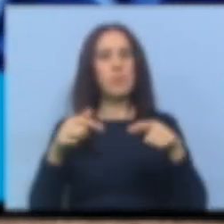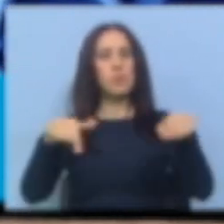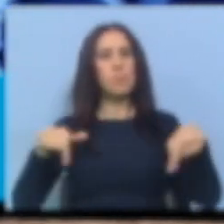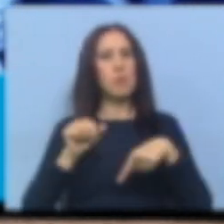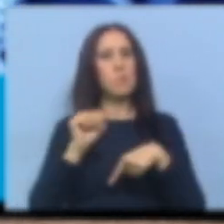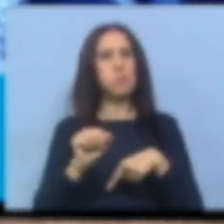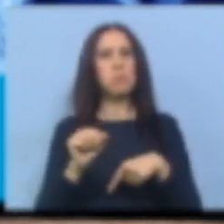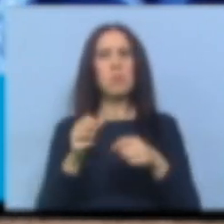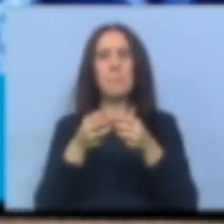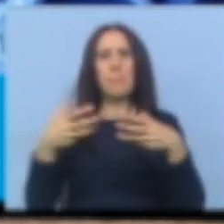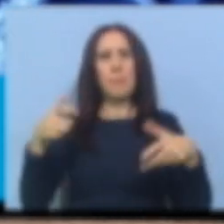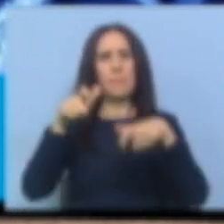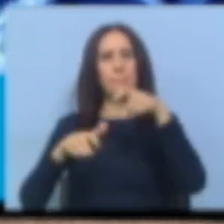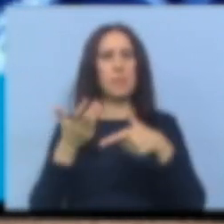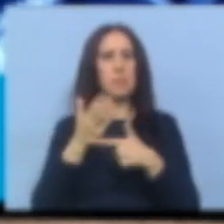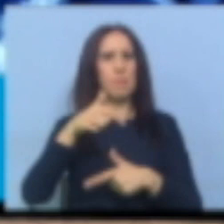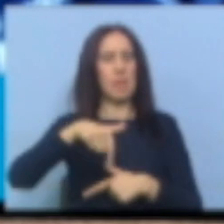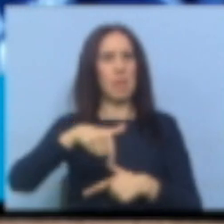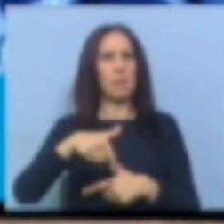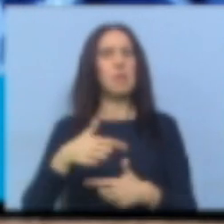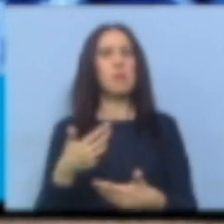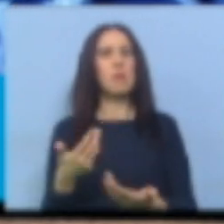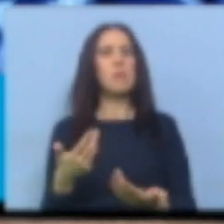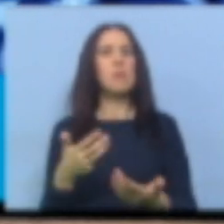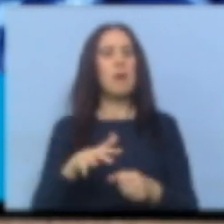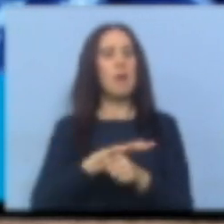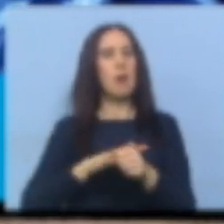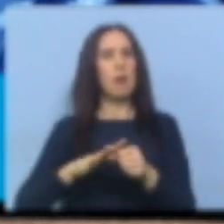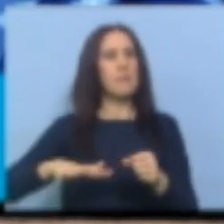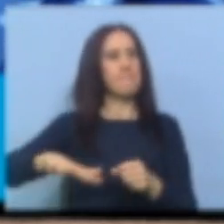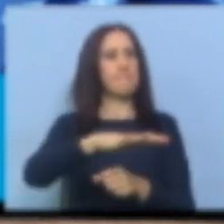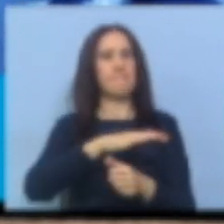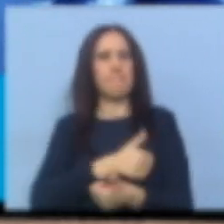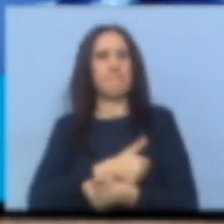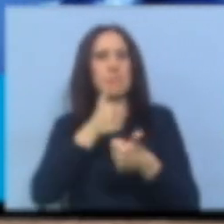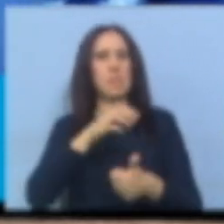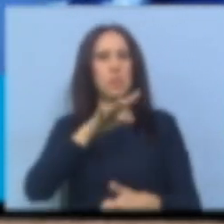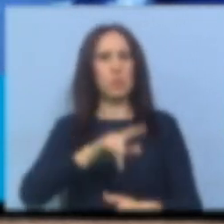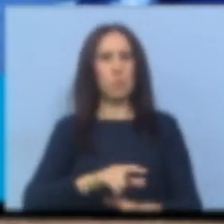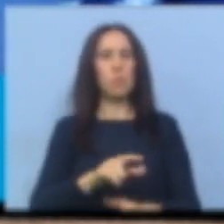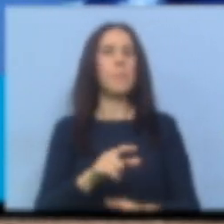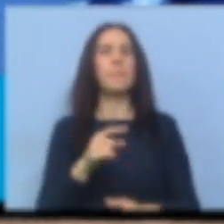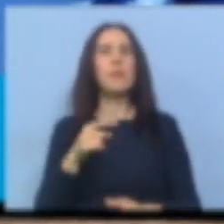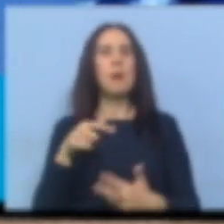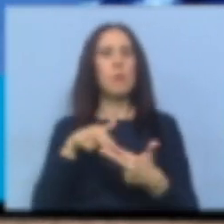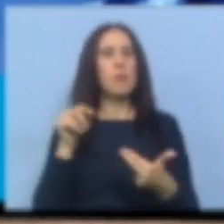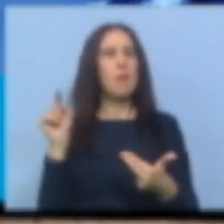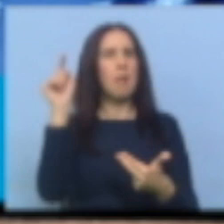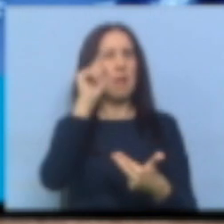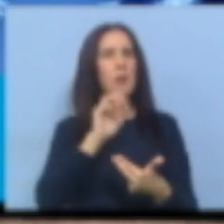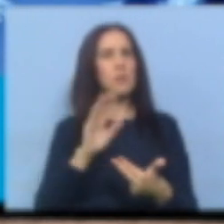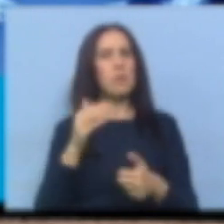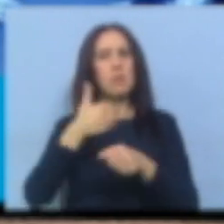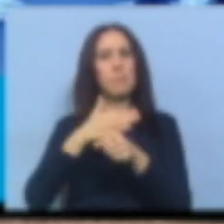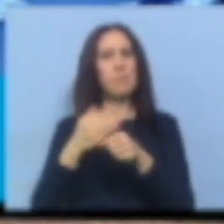espaços mais densificados, como aqui a área metropolitana de Lisboa. Nós encontramos em algumas autarquias já